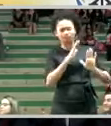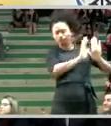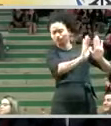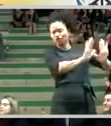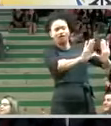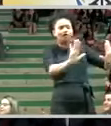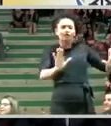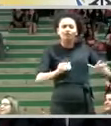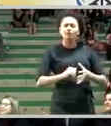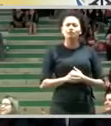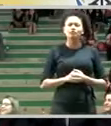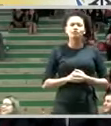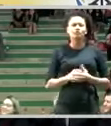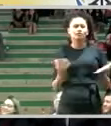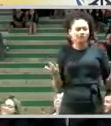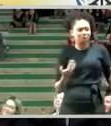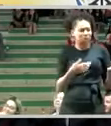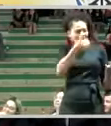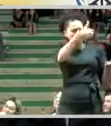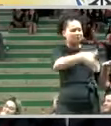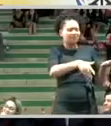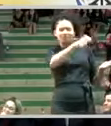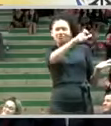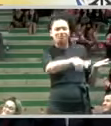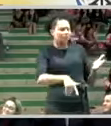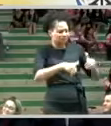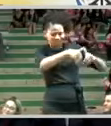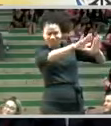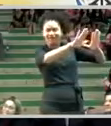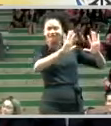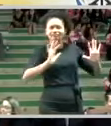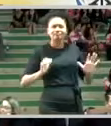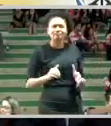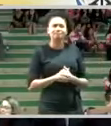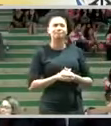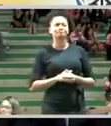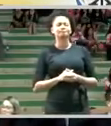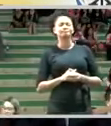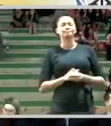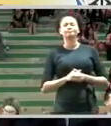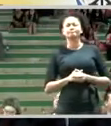lá. É um Zé Ninguém da vida, joga lá.